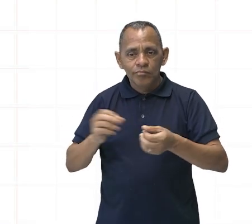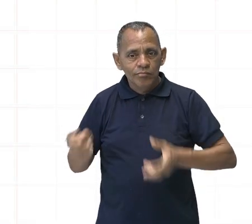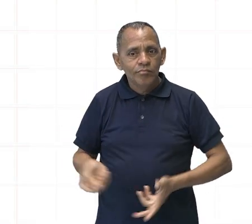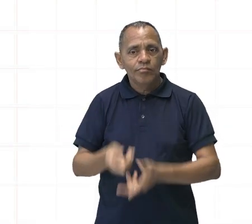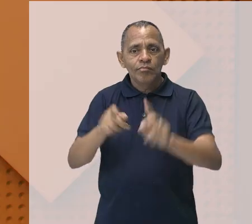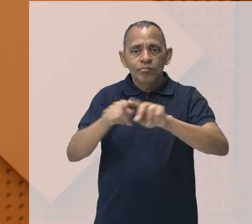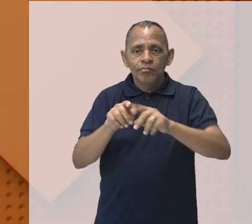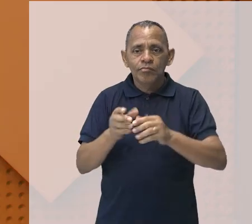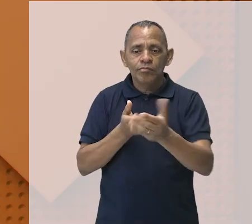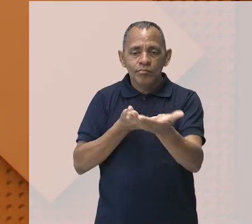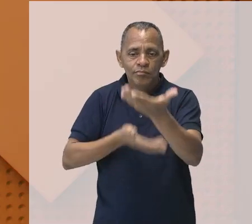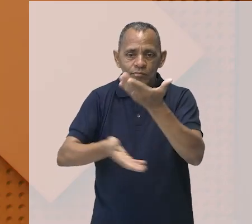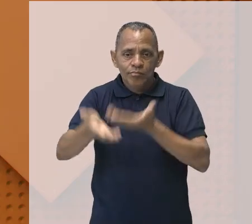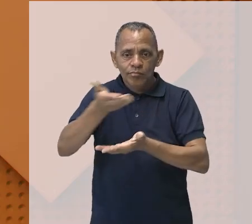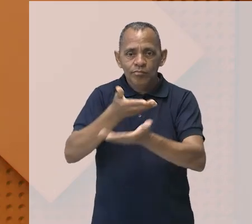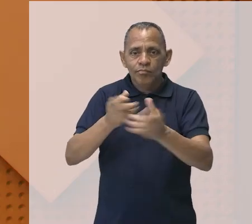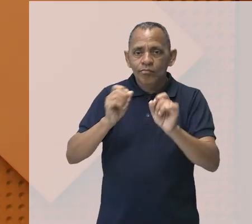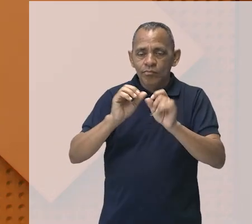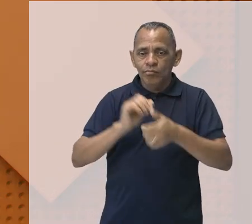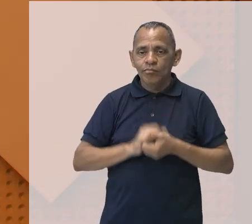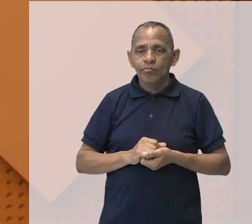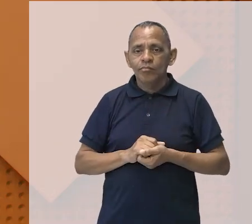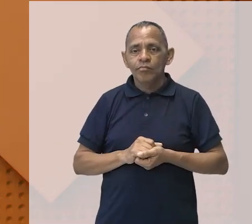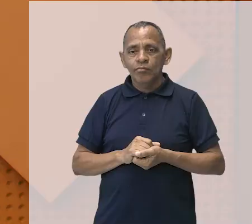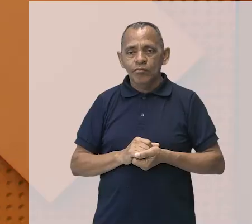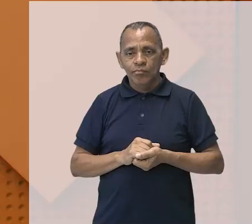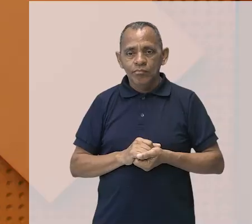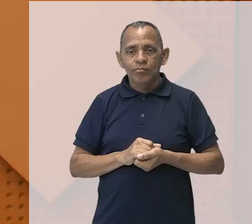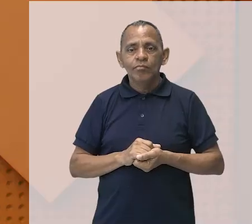cooperação sul-sul. Nesse contexto, vamos observar uma